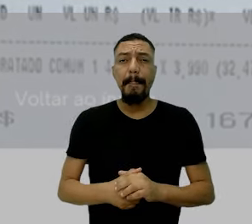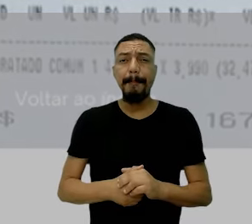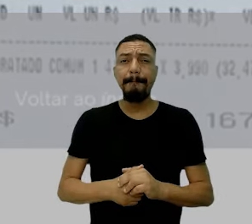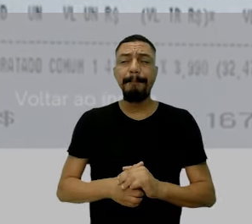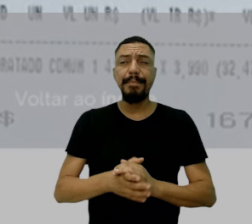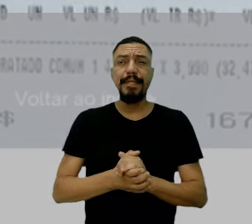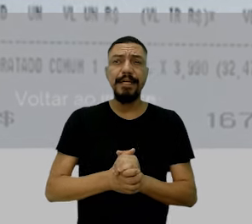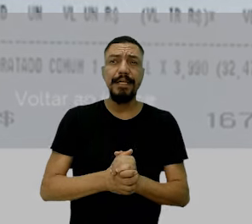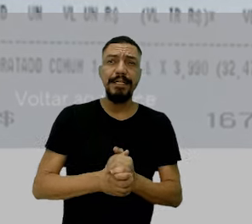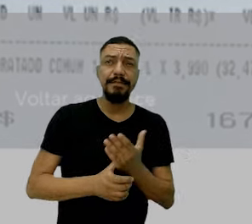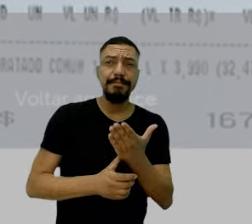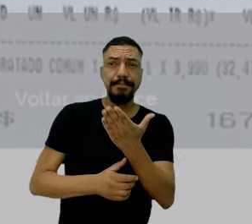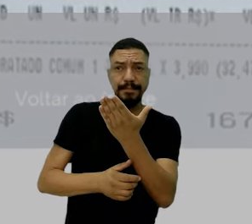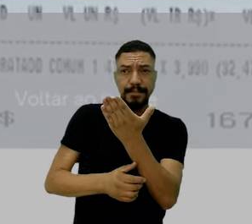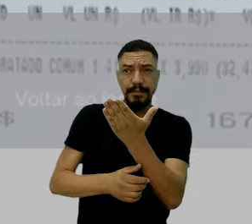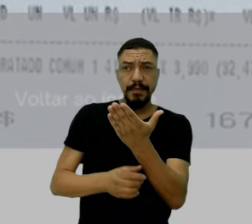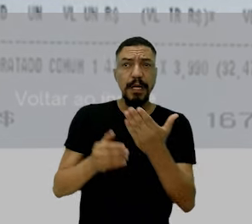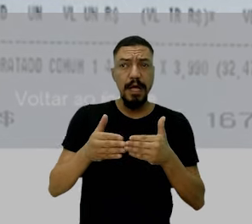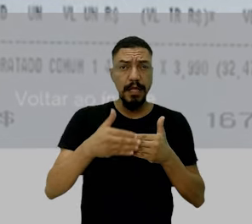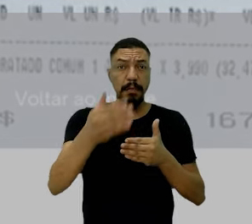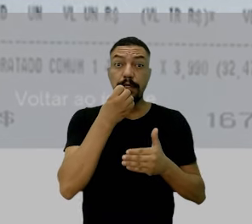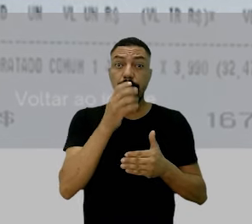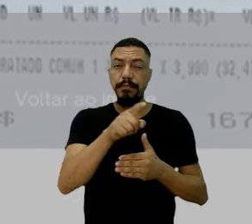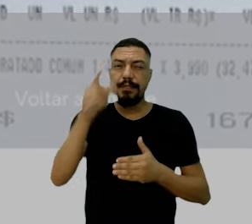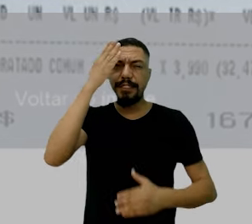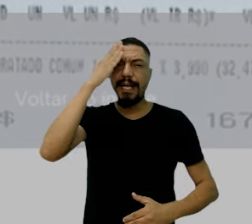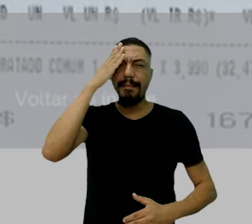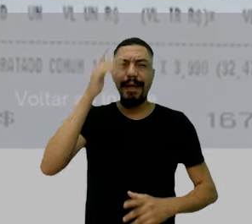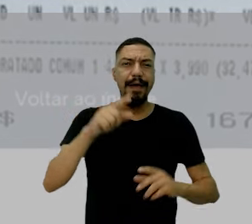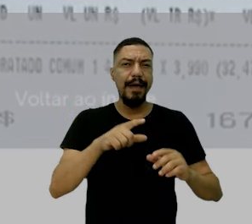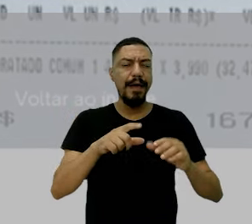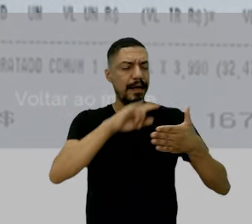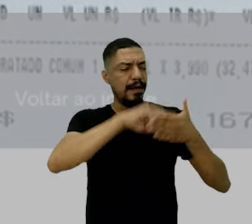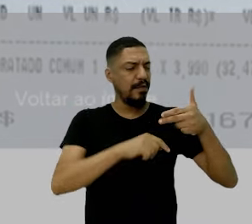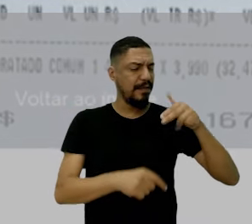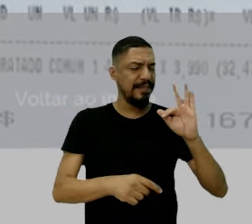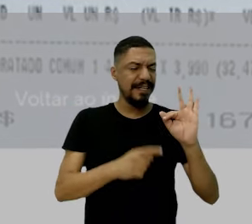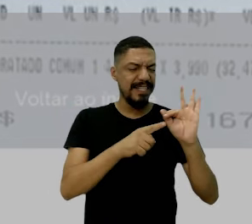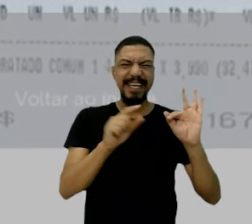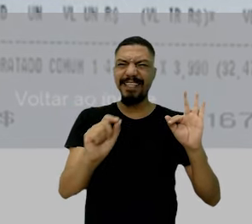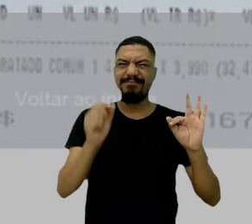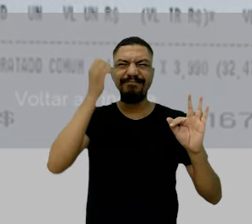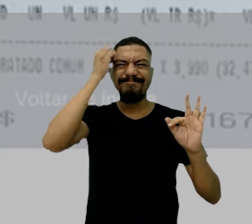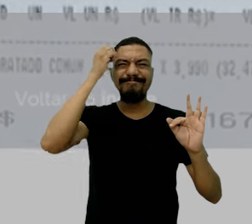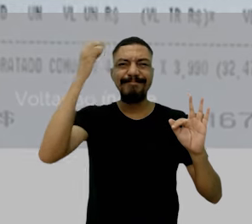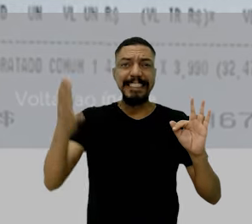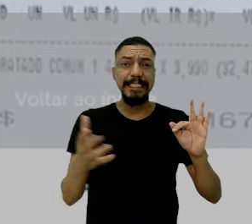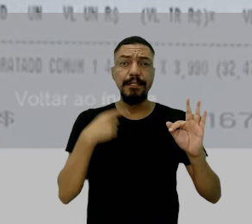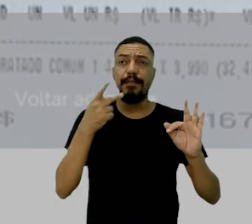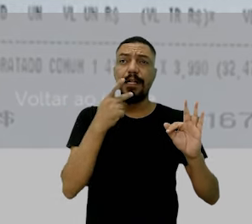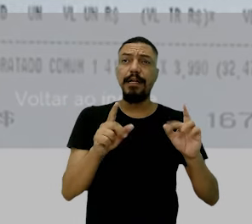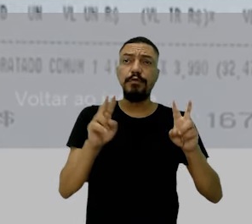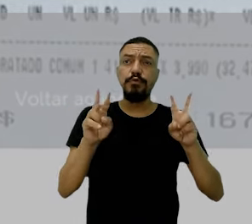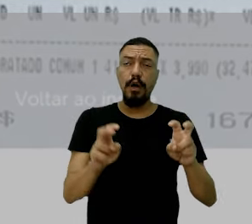Por que vai facilitar demais a vida de vocês? Porque, inclusive, depois é bom para vocês saberem o que é essa nota. Putz, não lembro o que é essa nota,